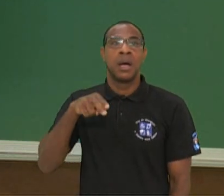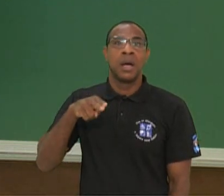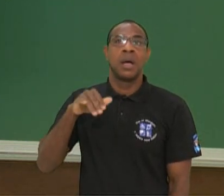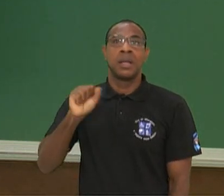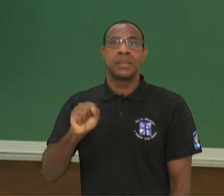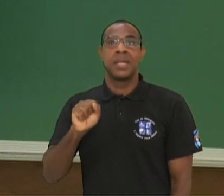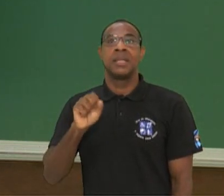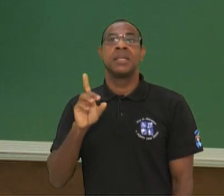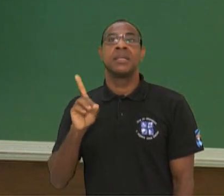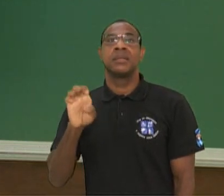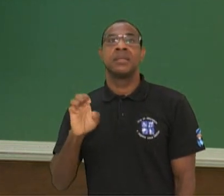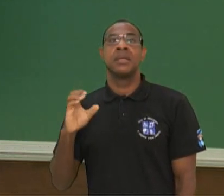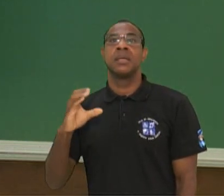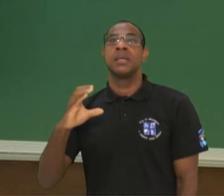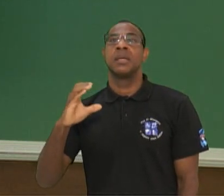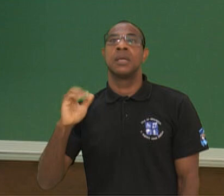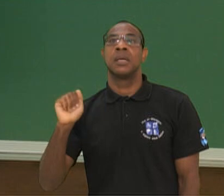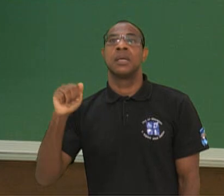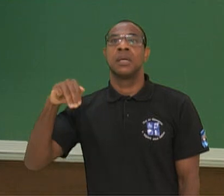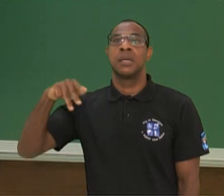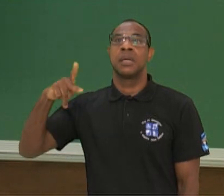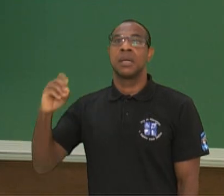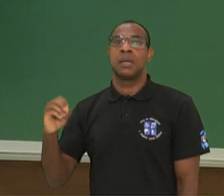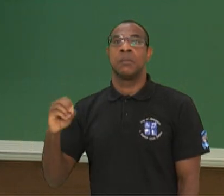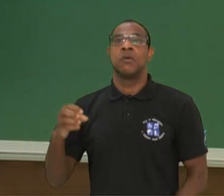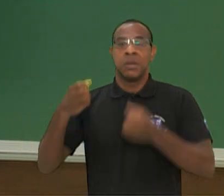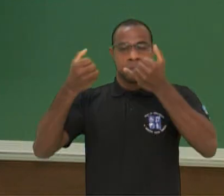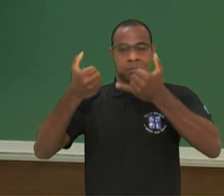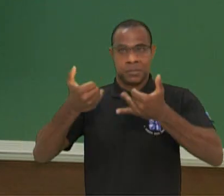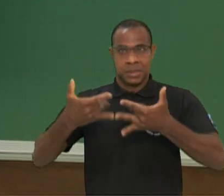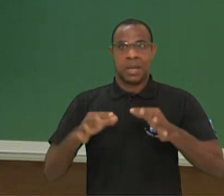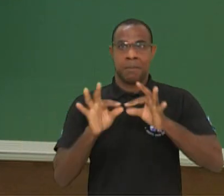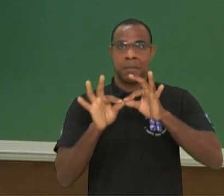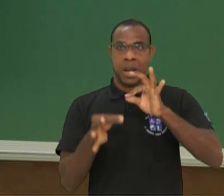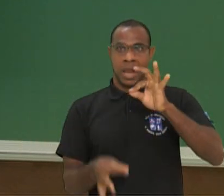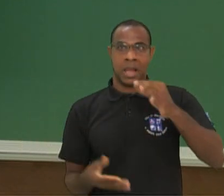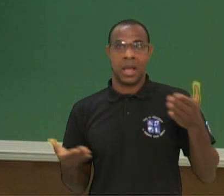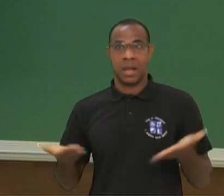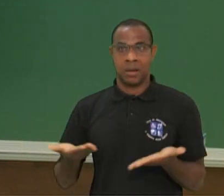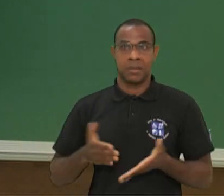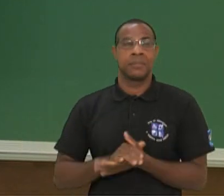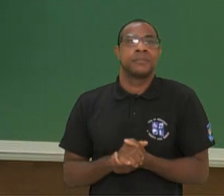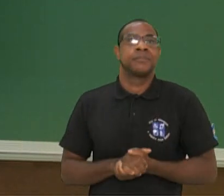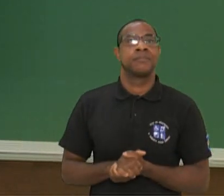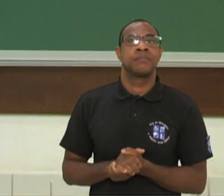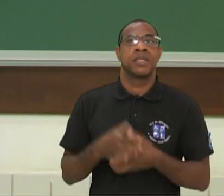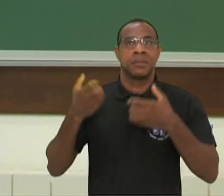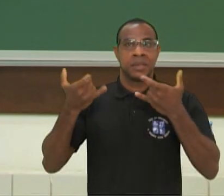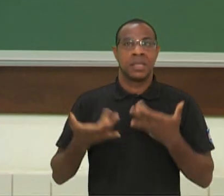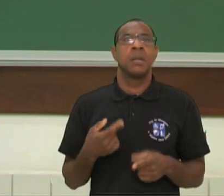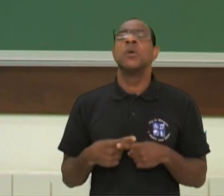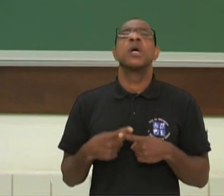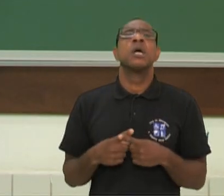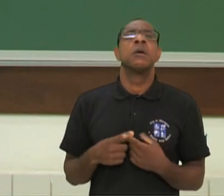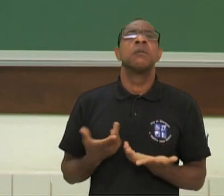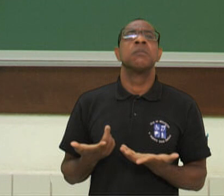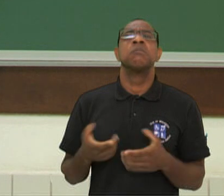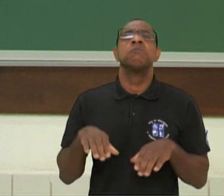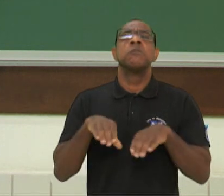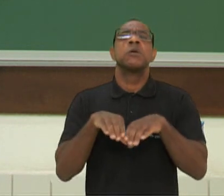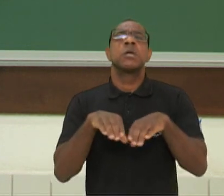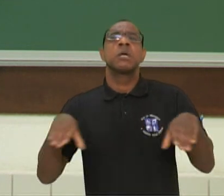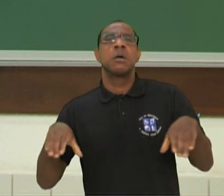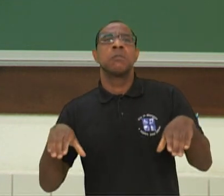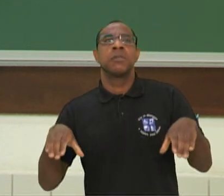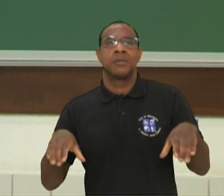modalidade individual de rede. Então, a partir de agora, a gente vai falar sobre o tênis de campo, né? E por que tênis de campo? Porque ele não acontece